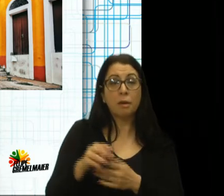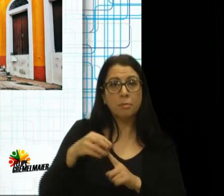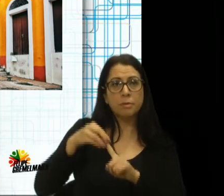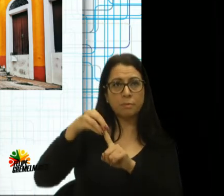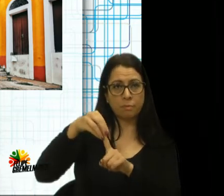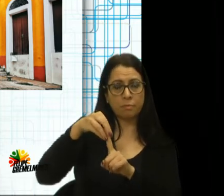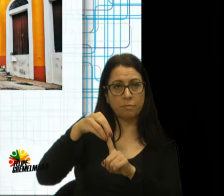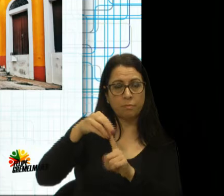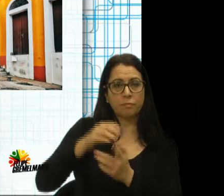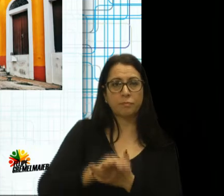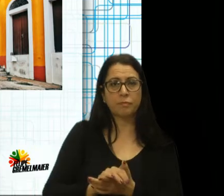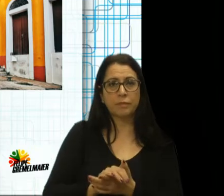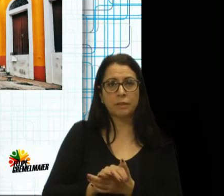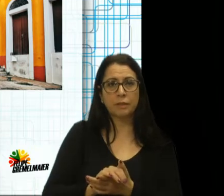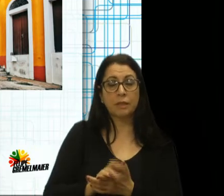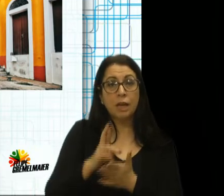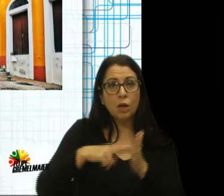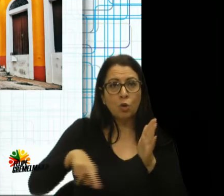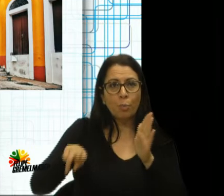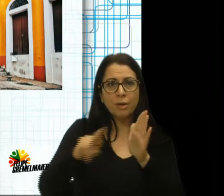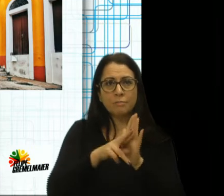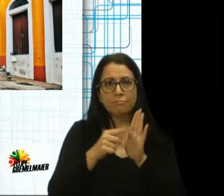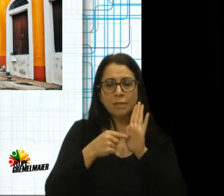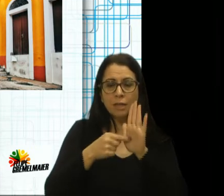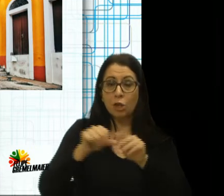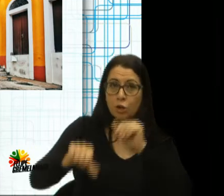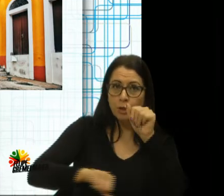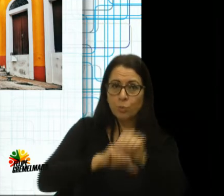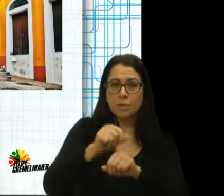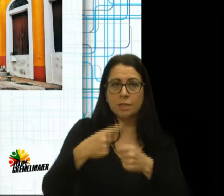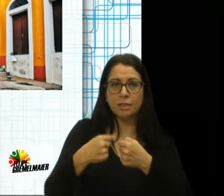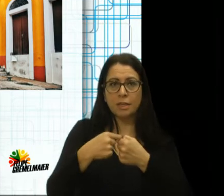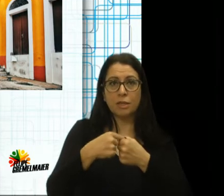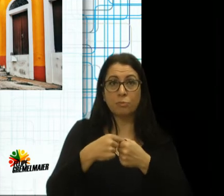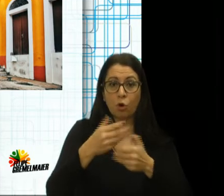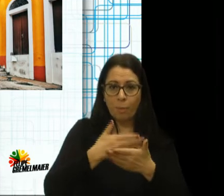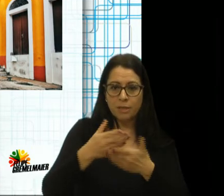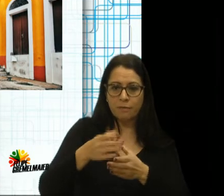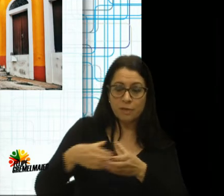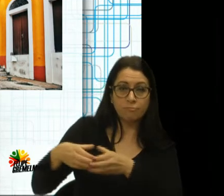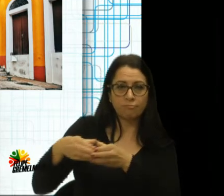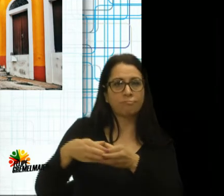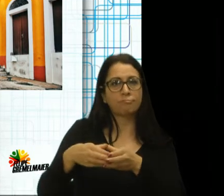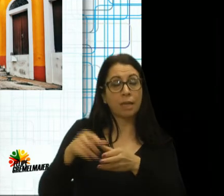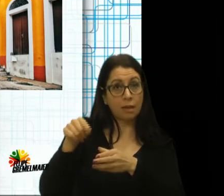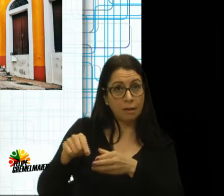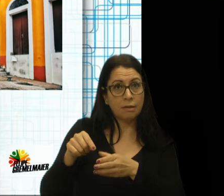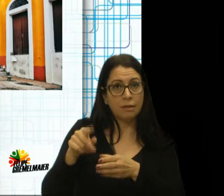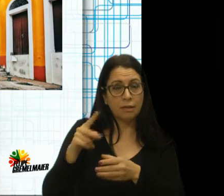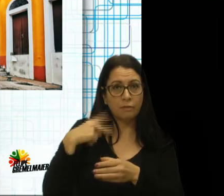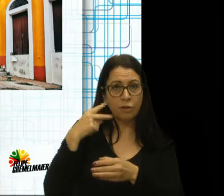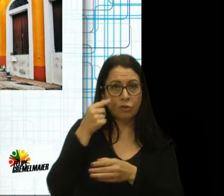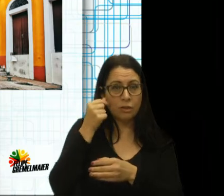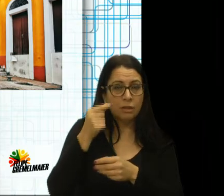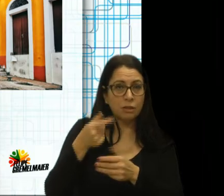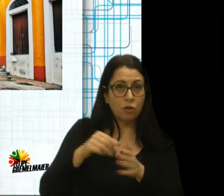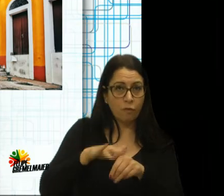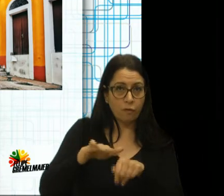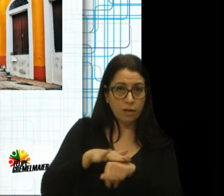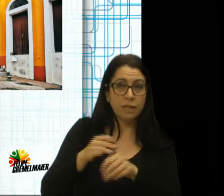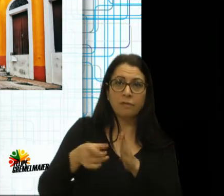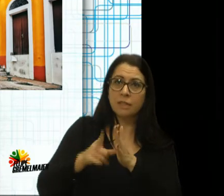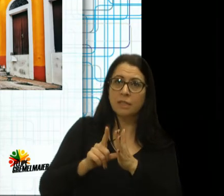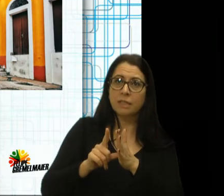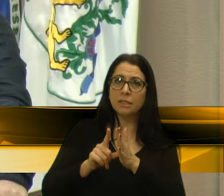principalmente na recuperação e na transformação da cidade para atrativos turísticos. E aí tá, vereador Eloy, a gente conversava antes,